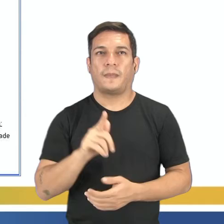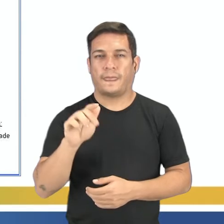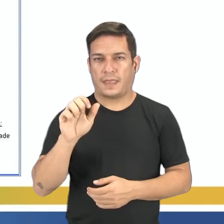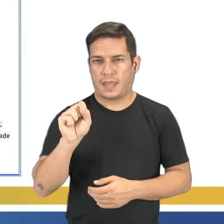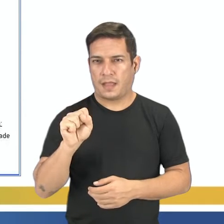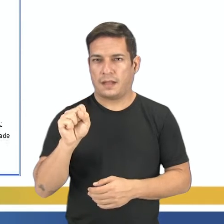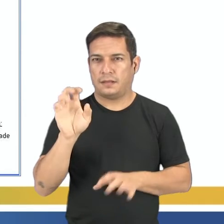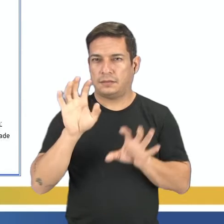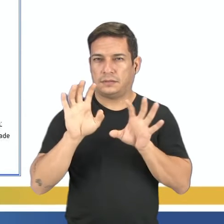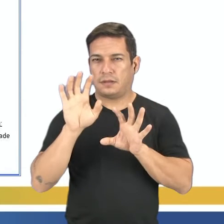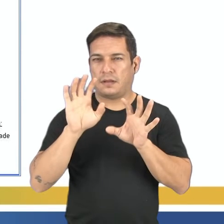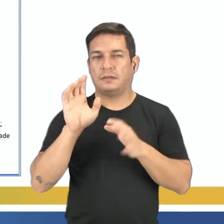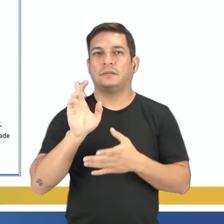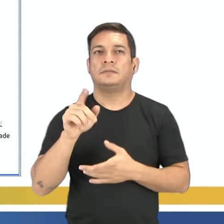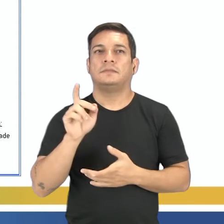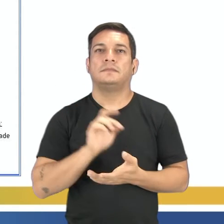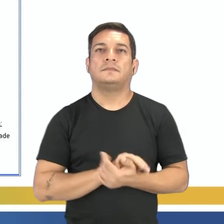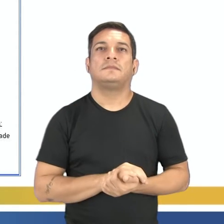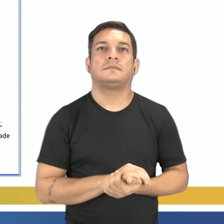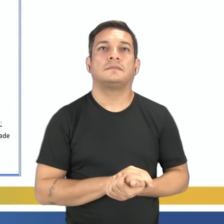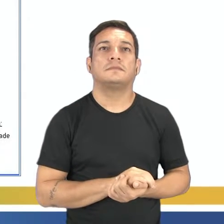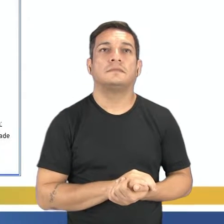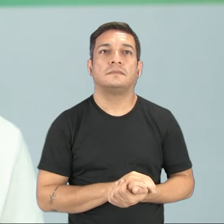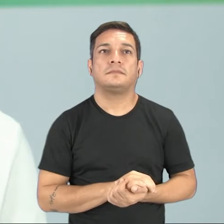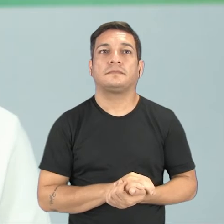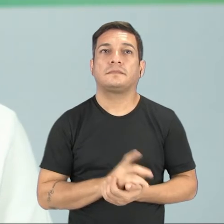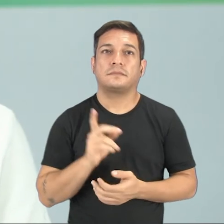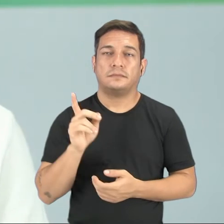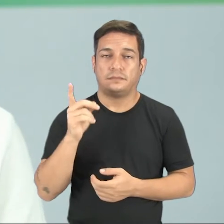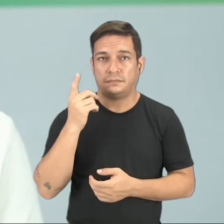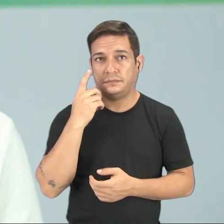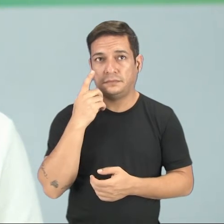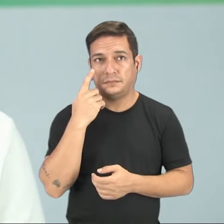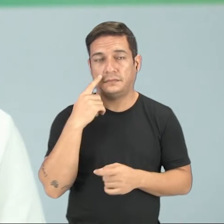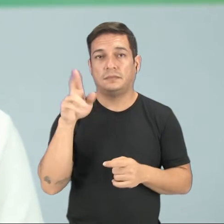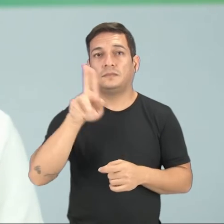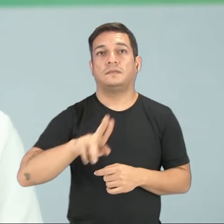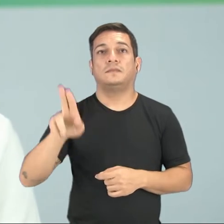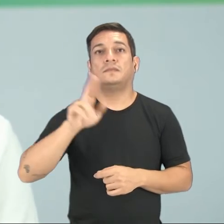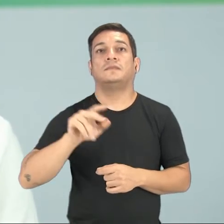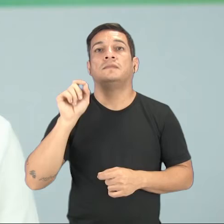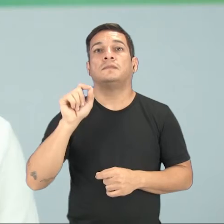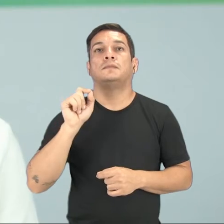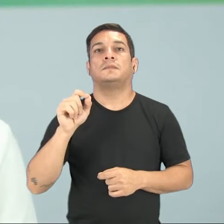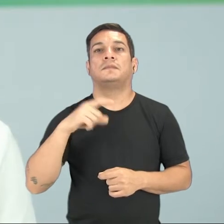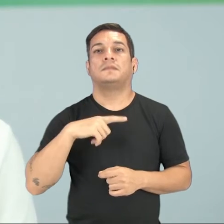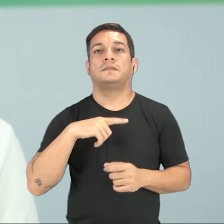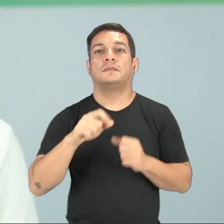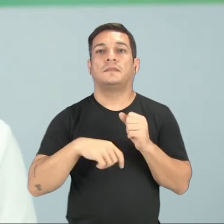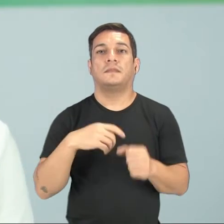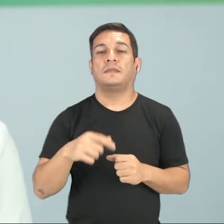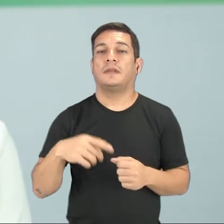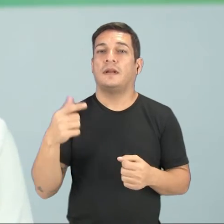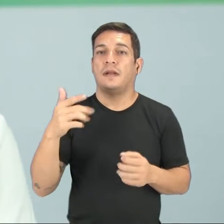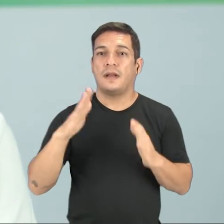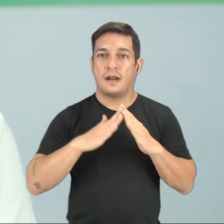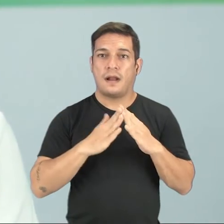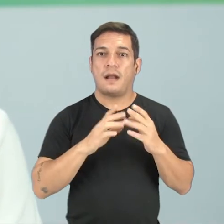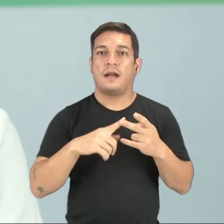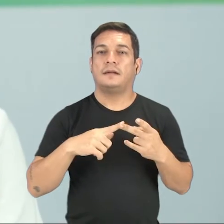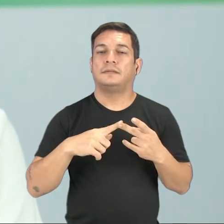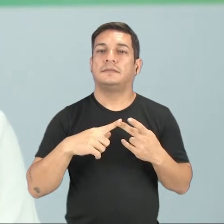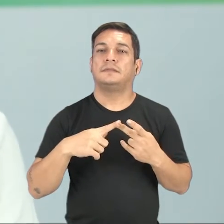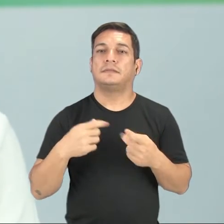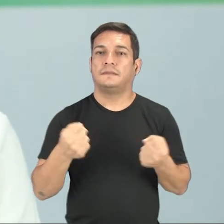estufa? Vamos lá. Biogás constituído por metano, utilizado para abastecer residências, veículos,